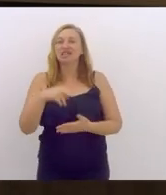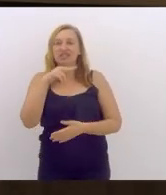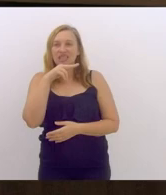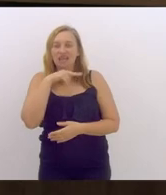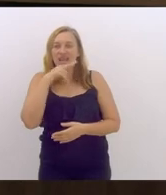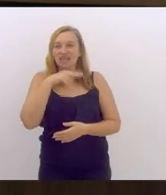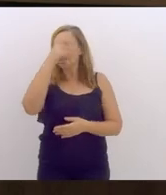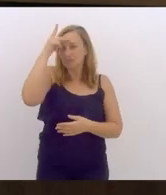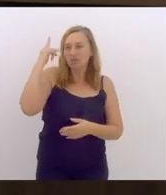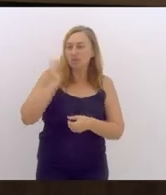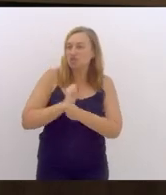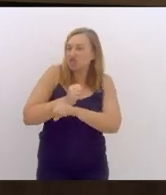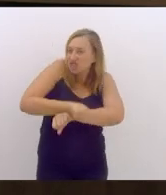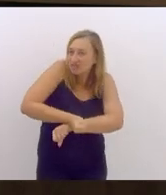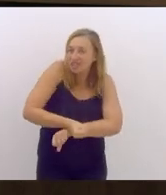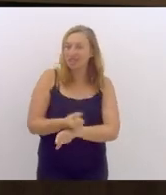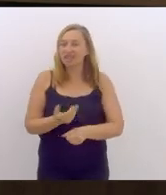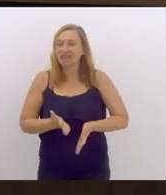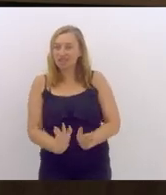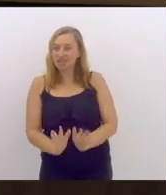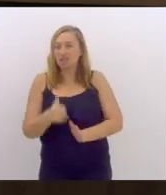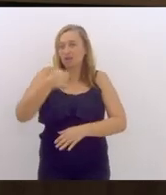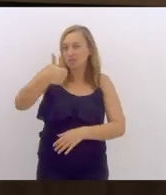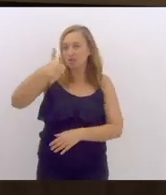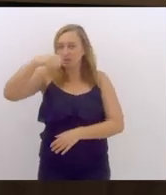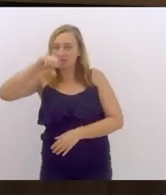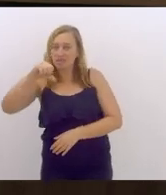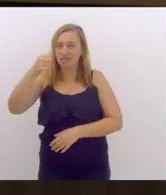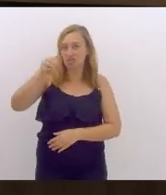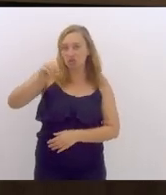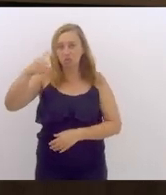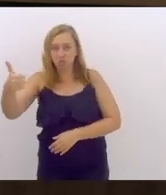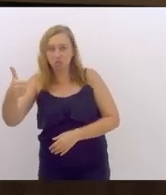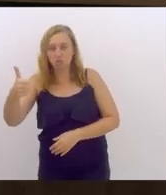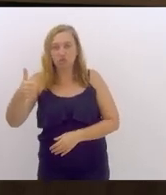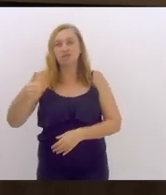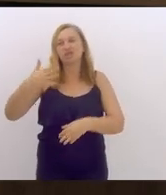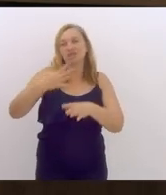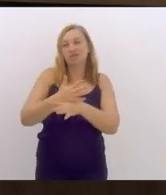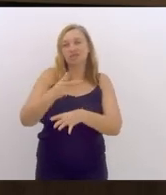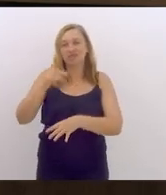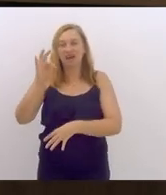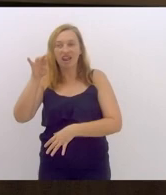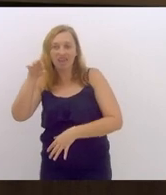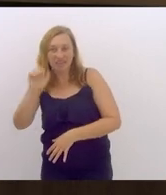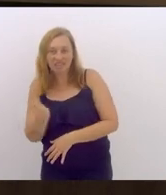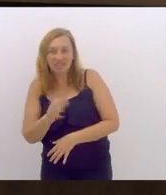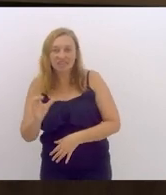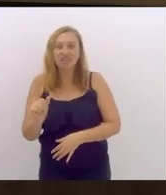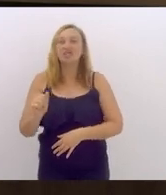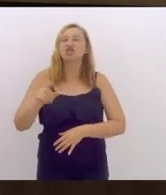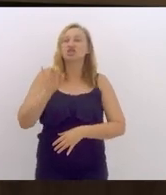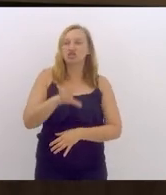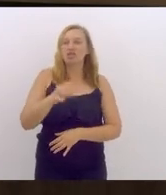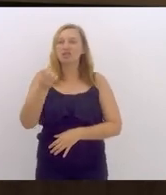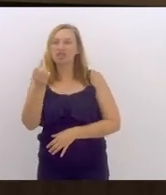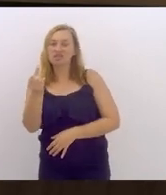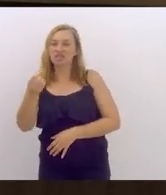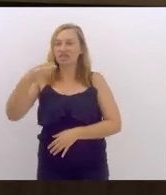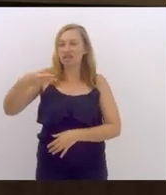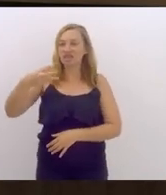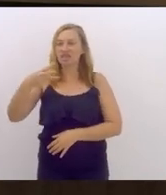pessoas que foram escravizadas e nasceu em 1901 na cidade de Valença mas só os 63 anos